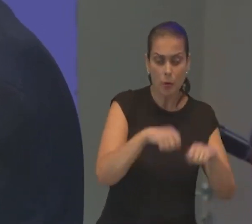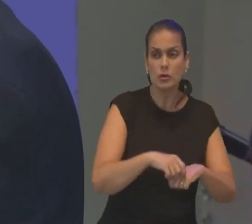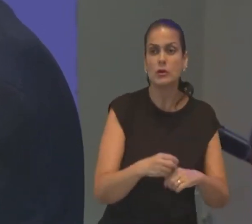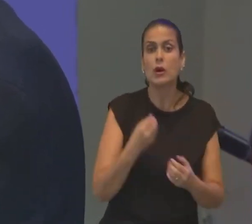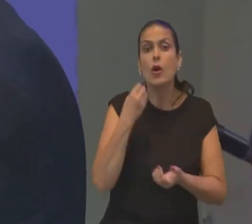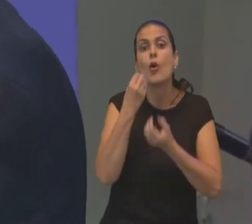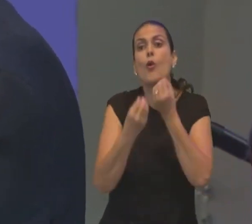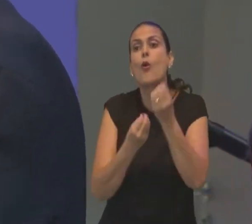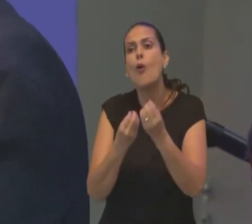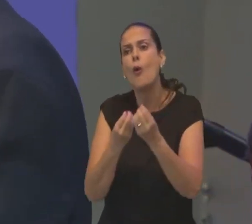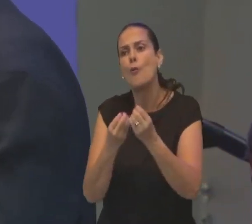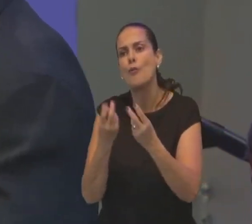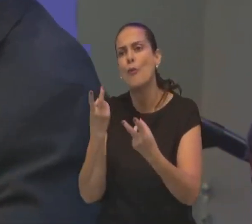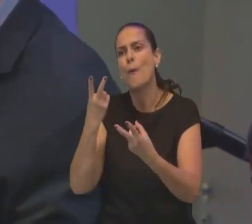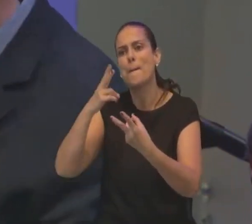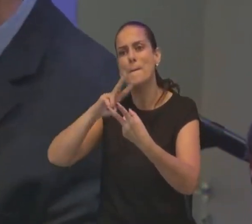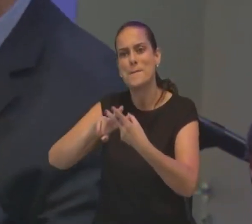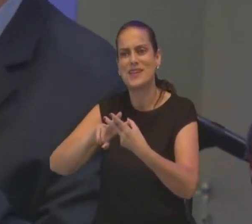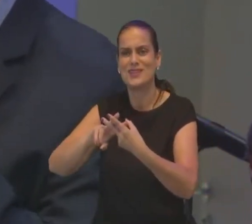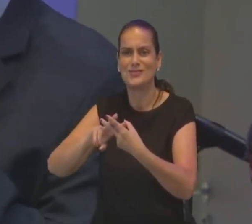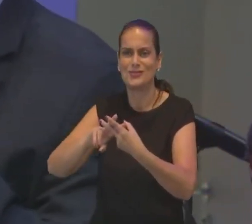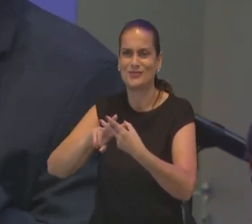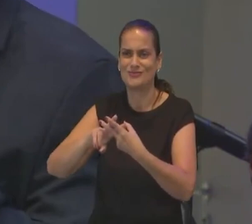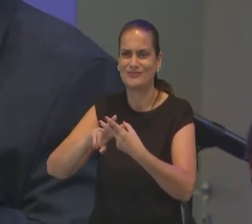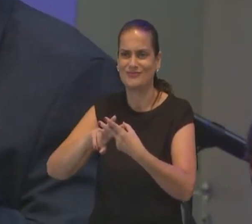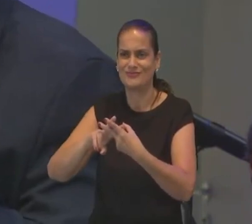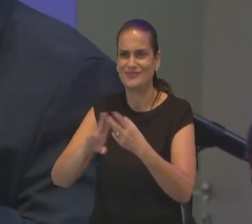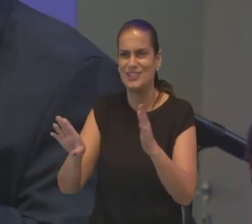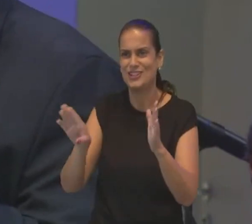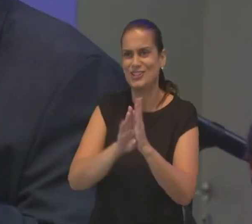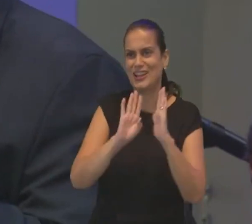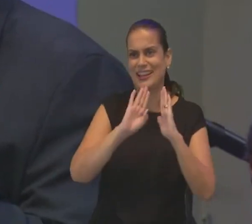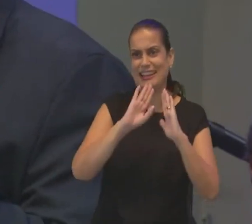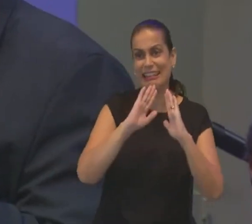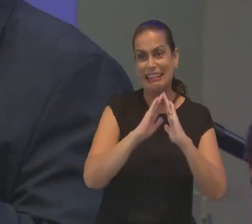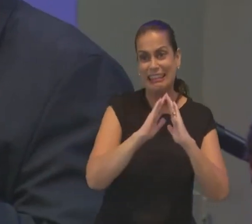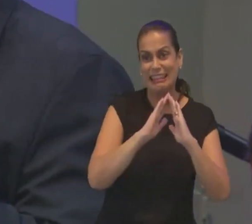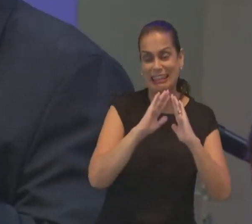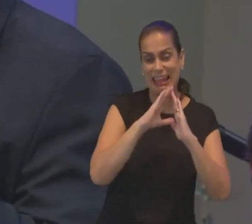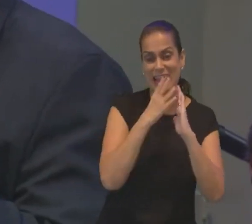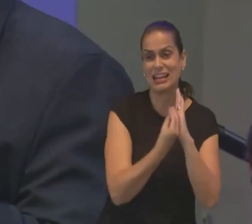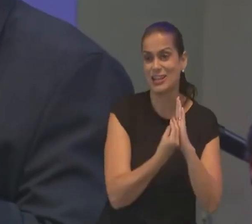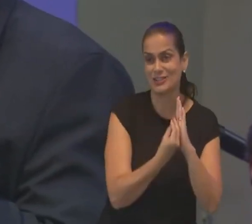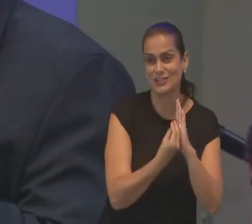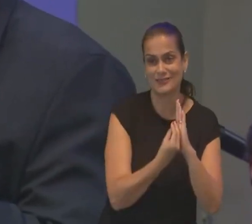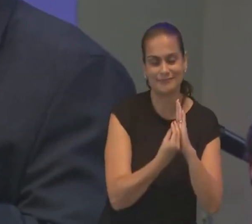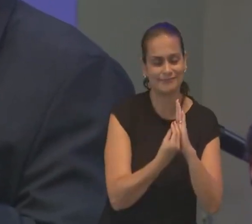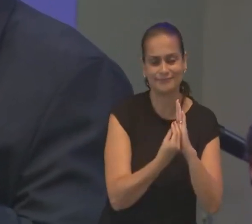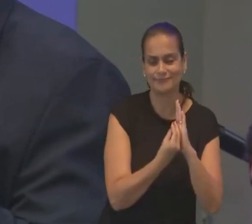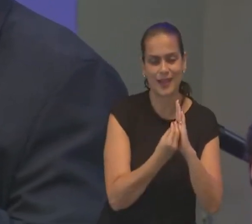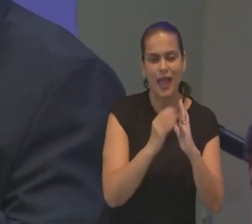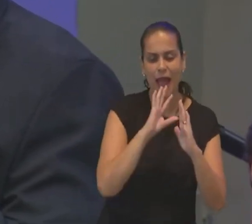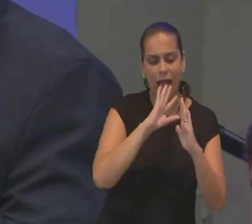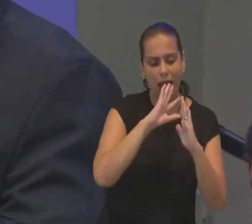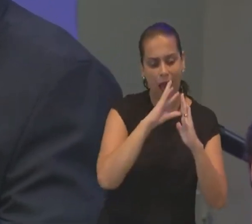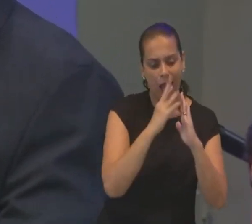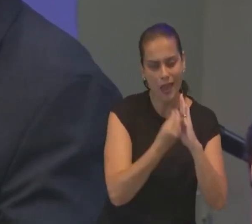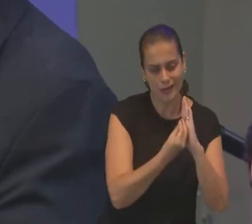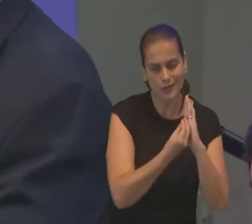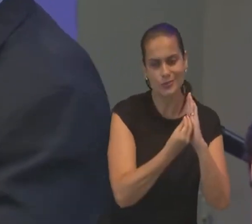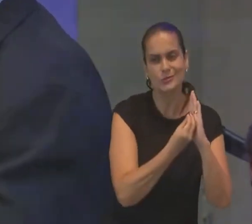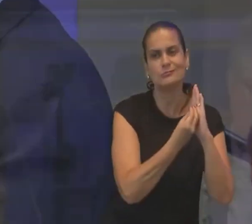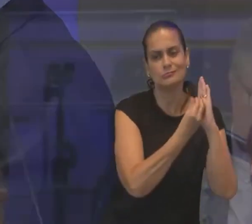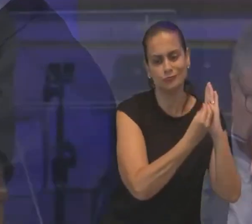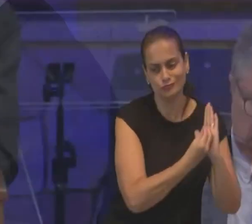igreja? Se a igreja não for lá dentro do presídio. Essa é a nossa função hoje. É